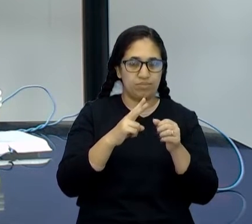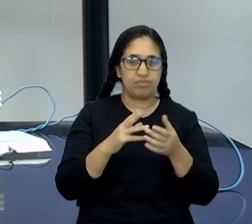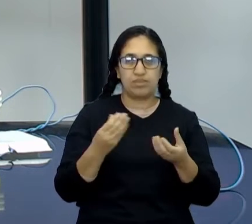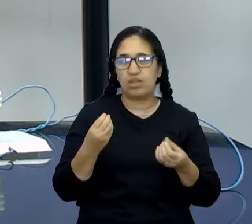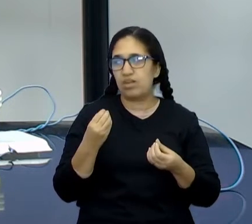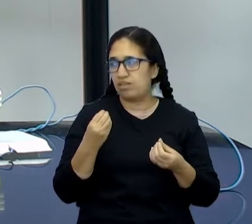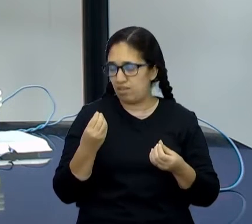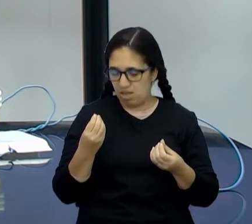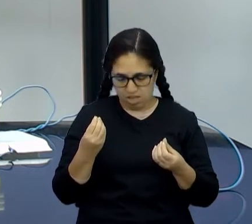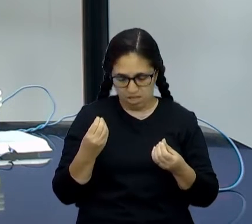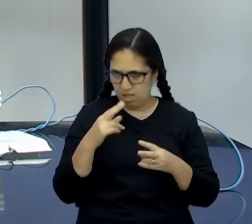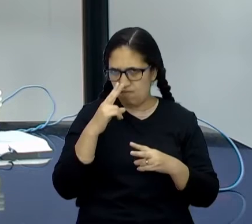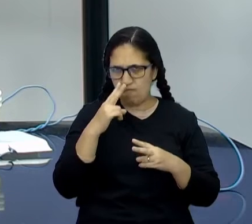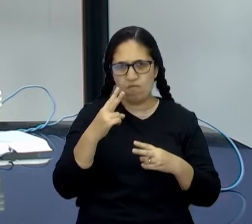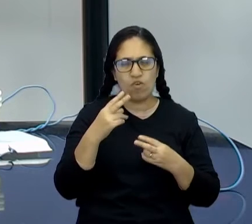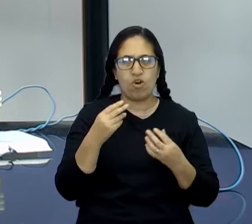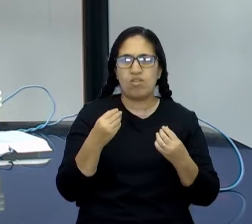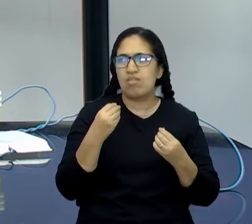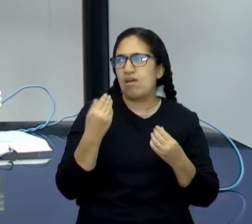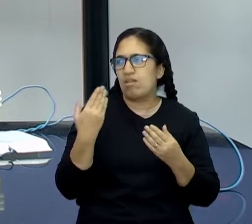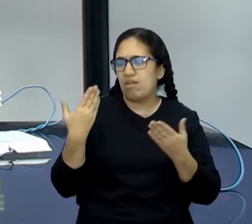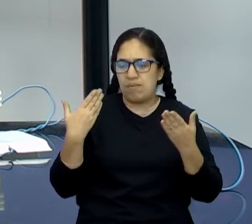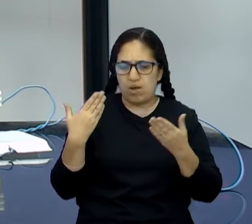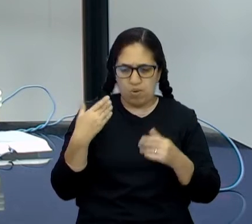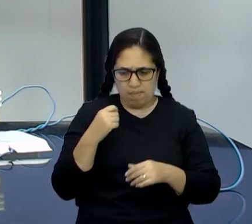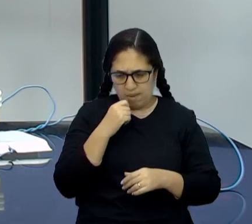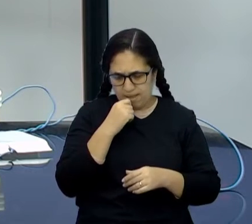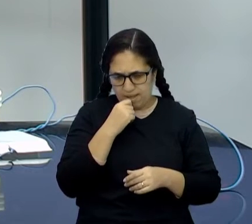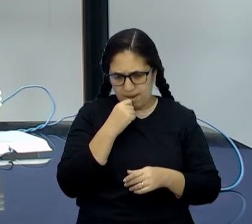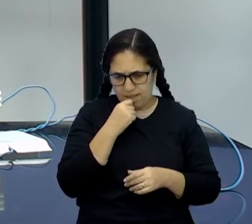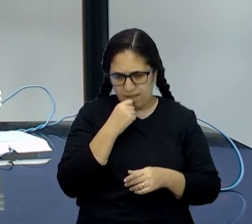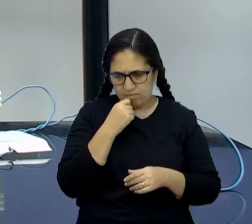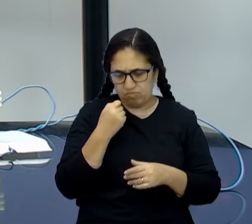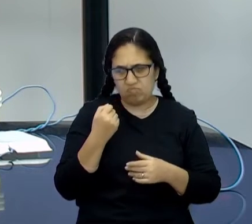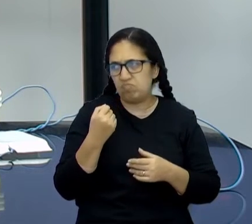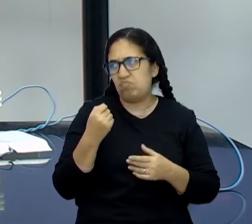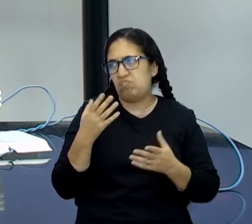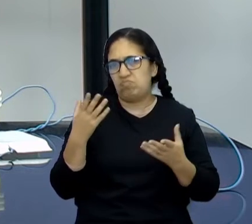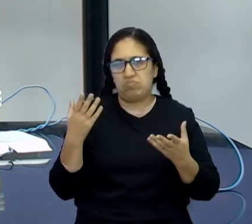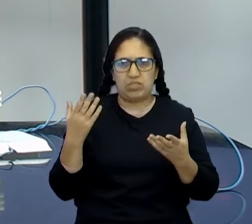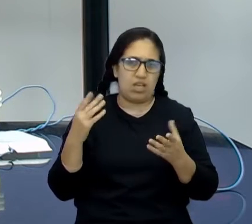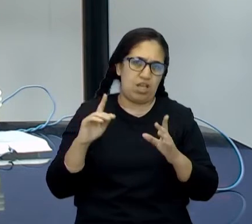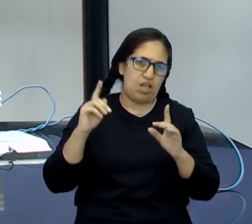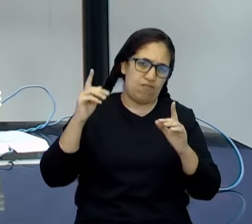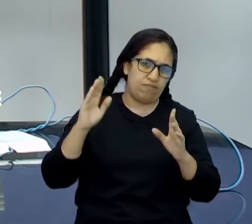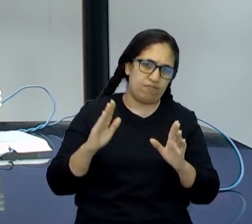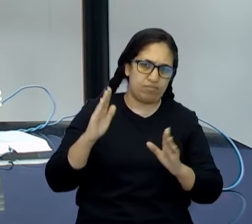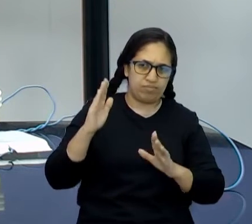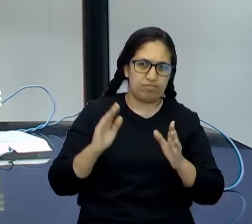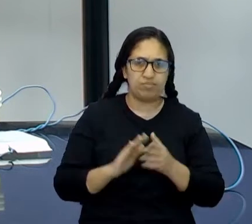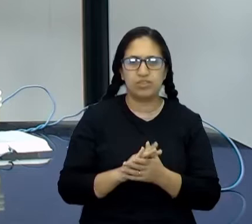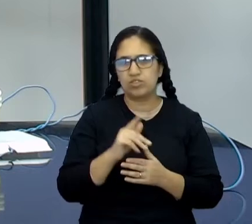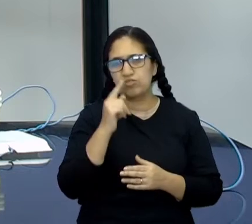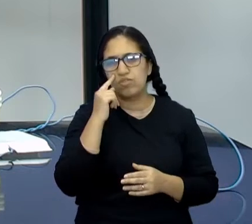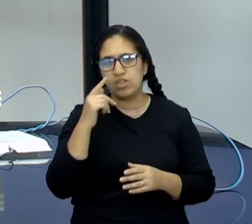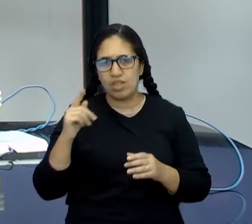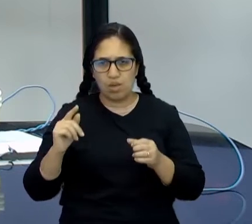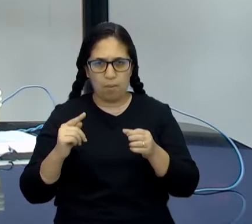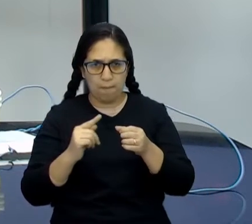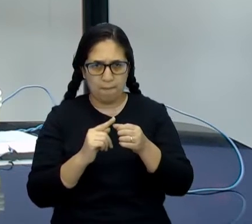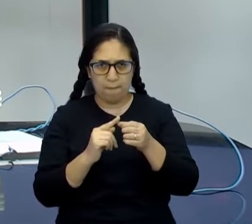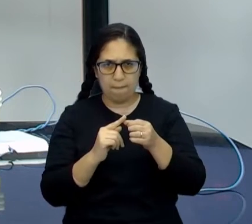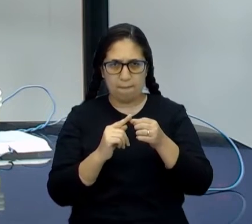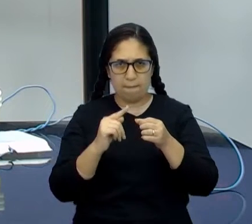tem forças aí comparadas a algumas massas aí relacionadas à gravidade, tá bom? Então, ó, quando você